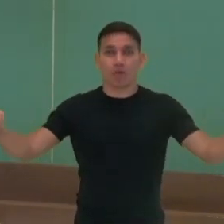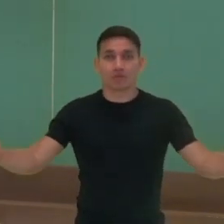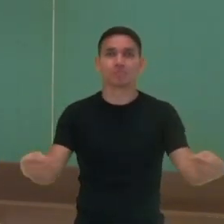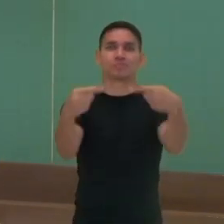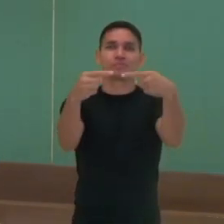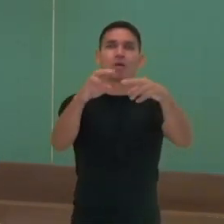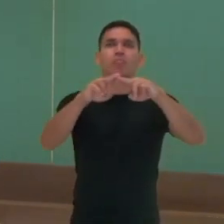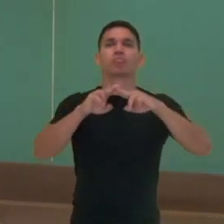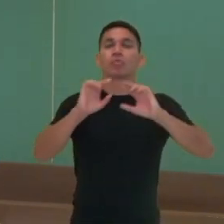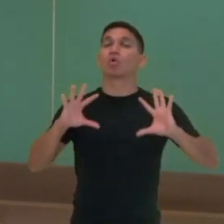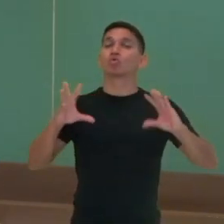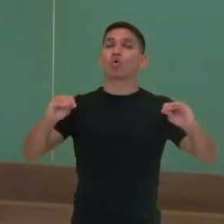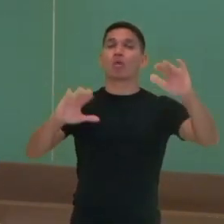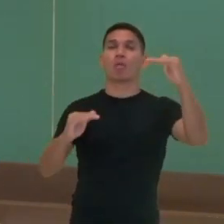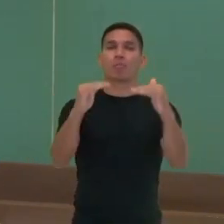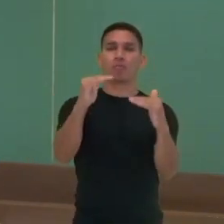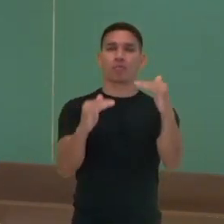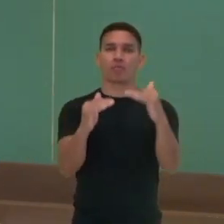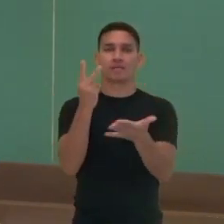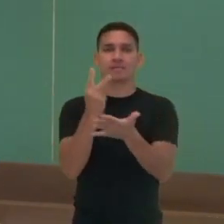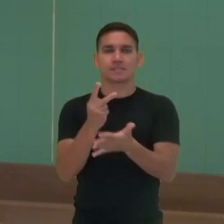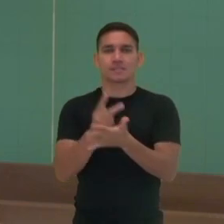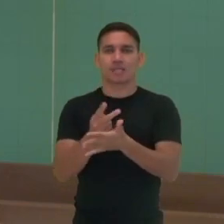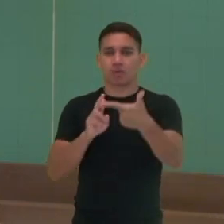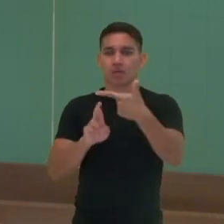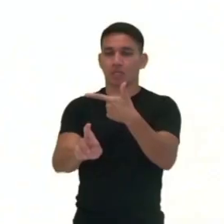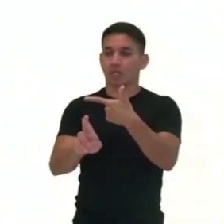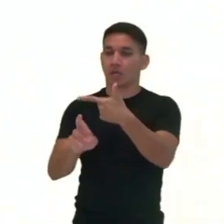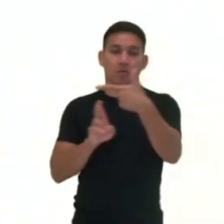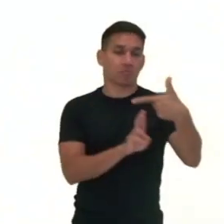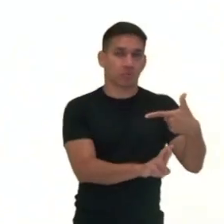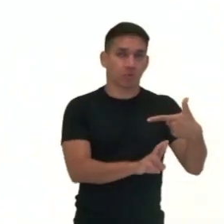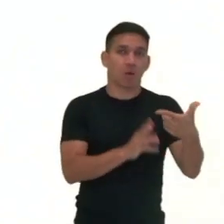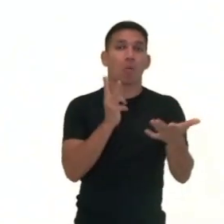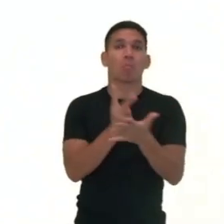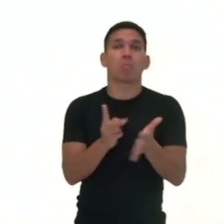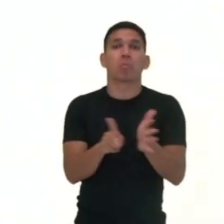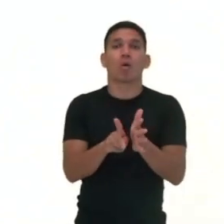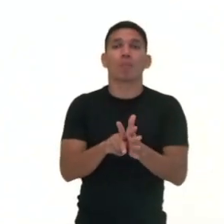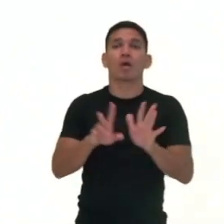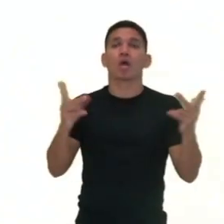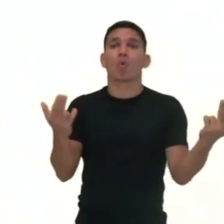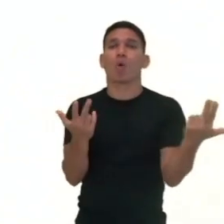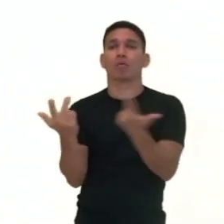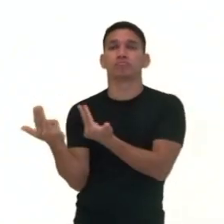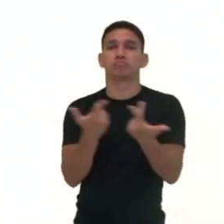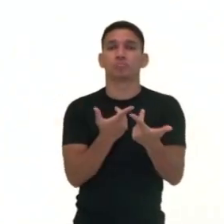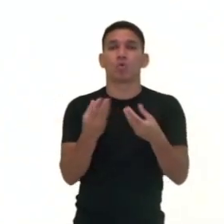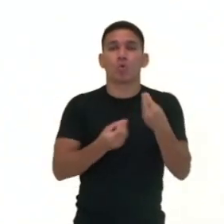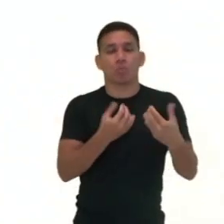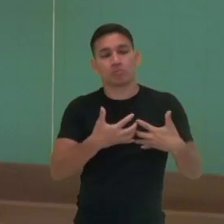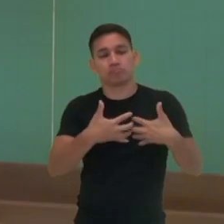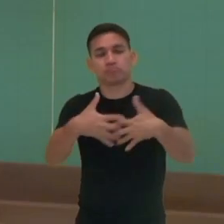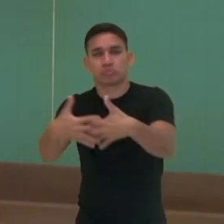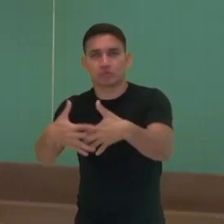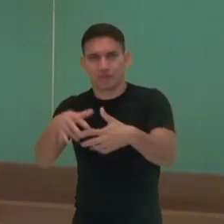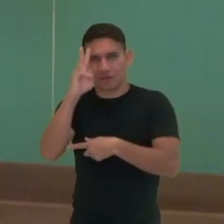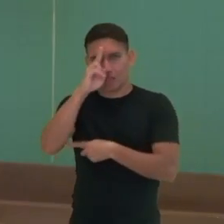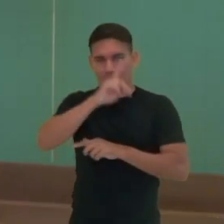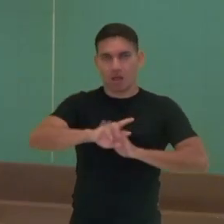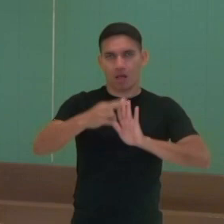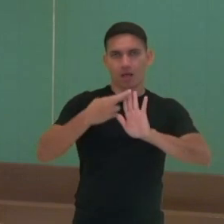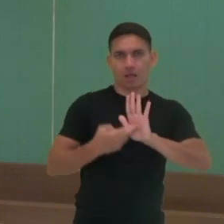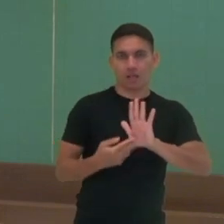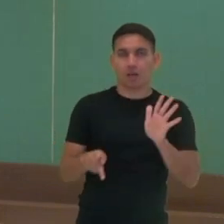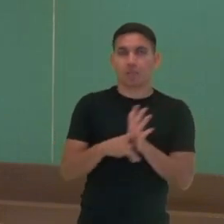extremos sempre vai ser igual ao produto dos meios. Vocês se lembram dessa regra? Essa é a